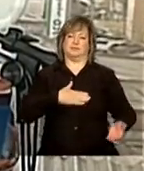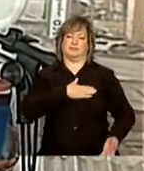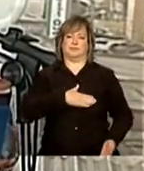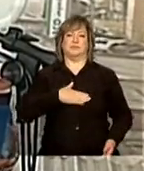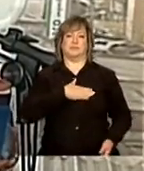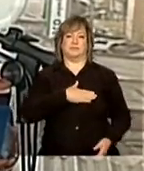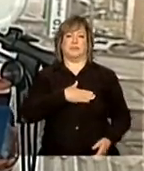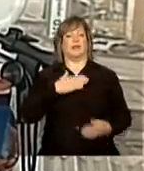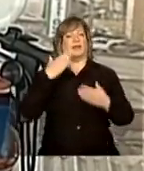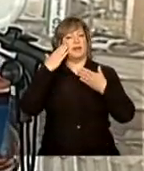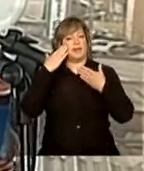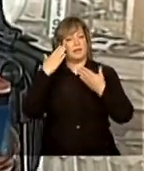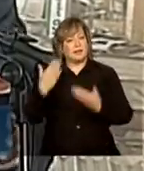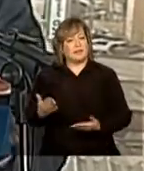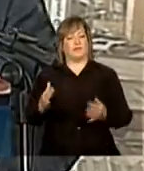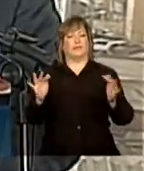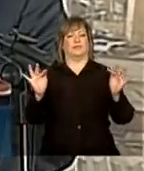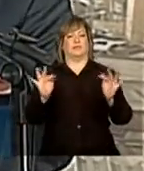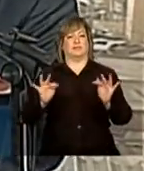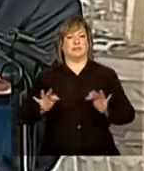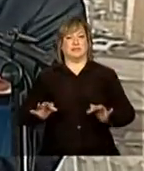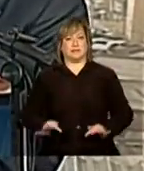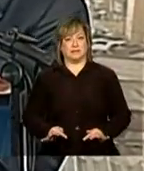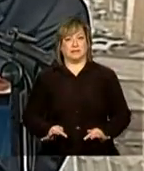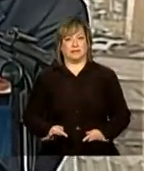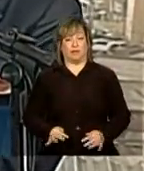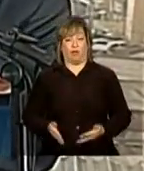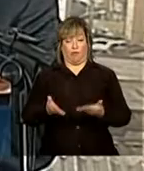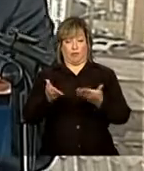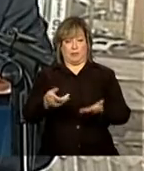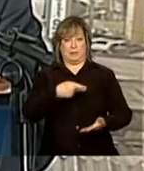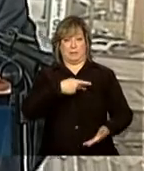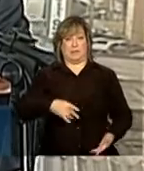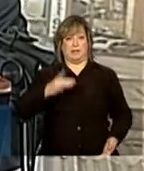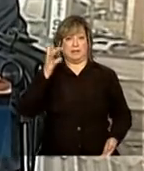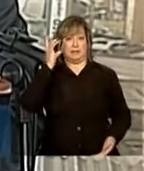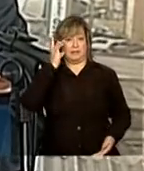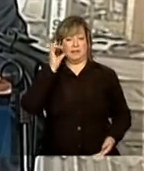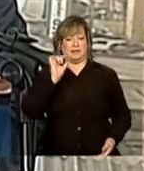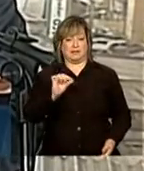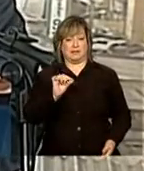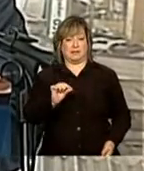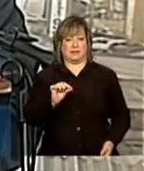agradecida, feliz. Vossa Excelência retorna 15 dias